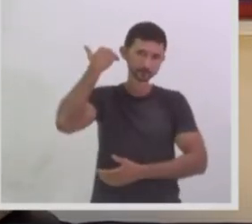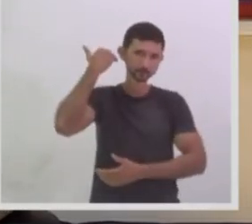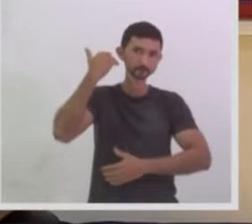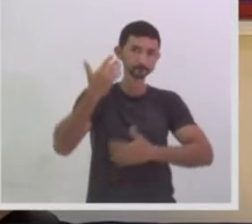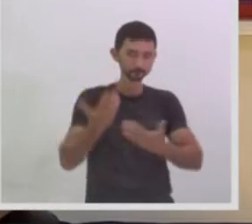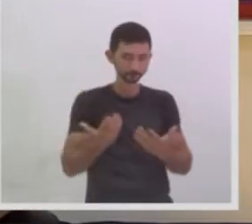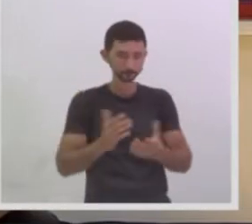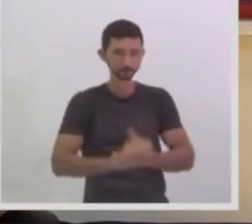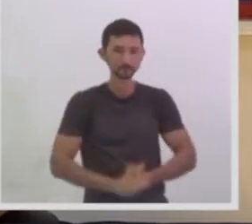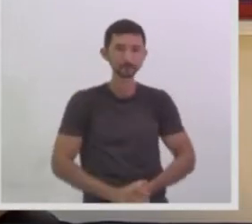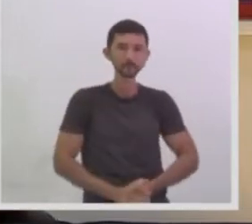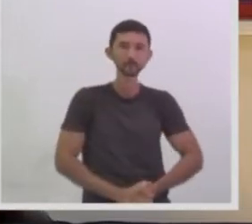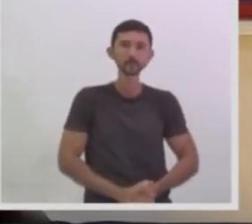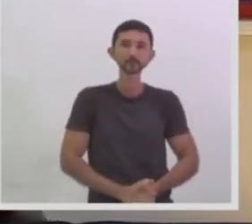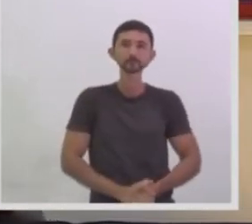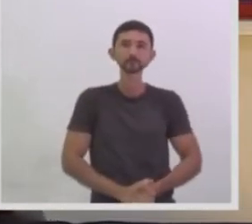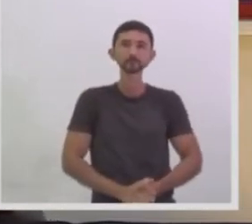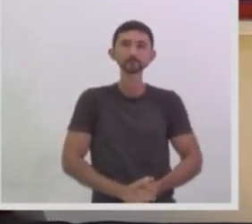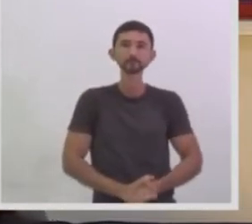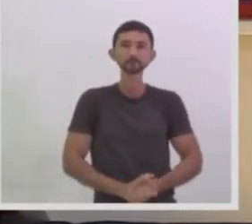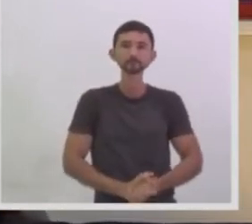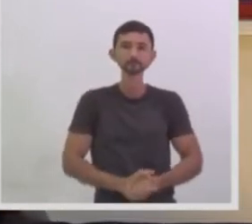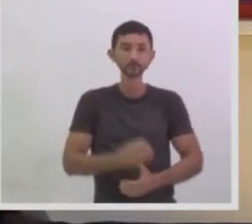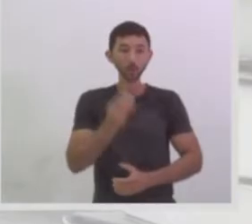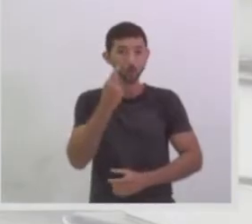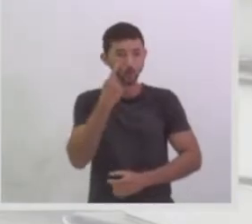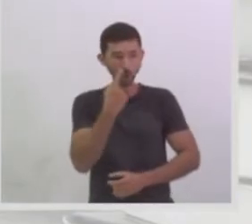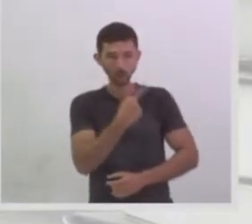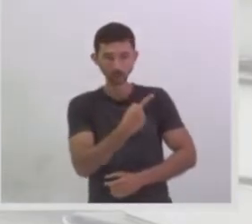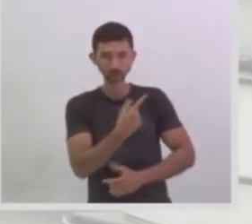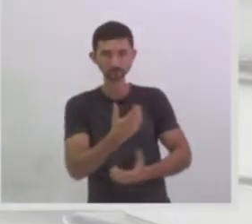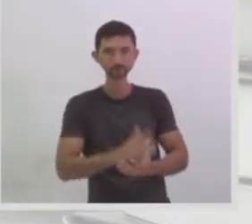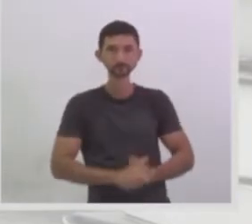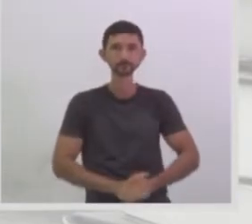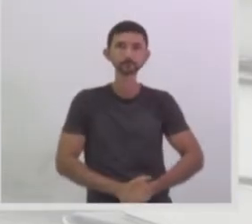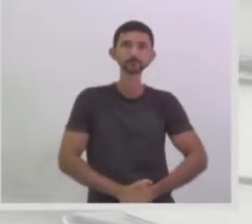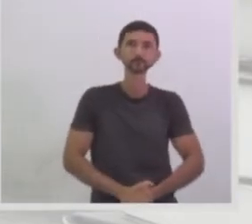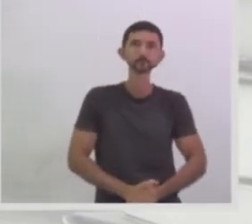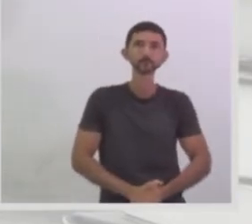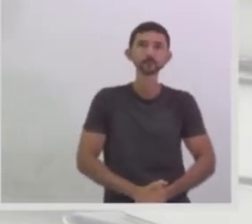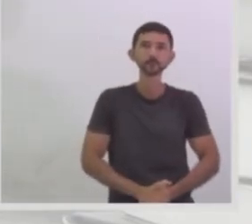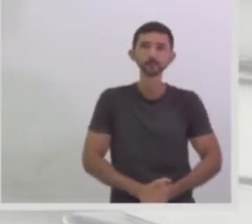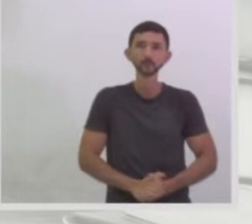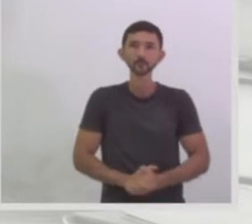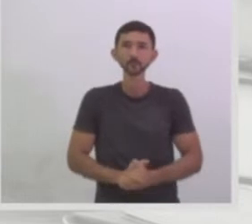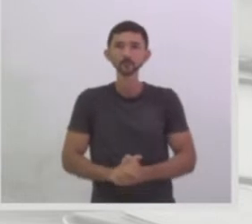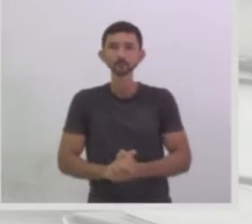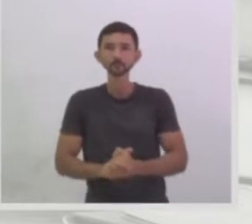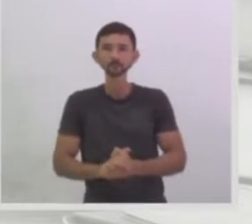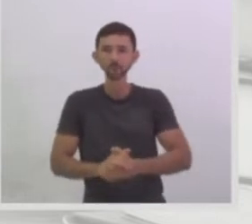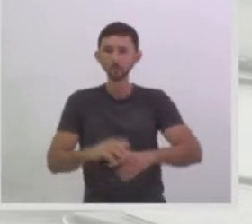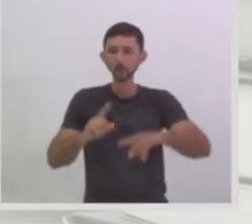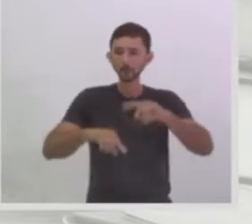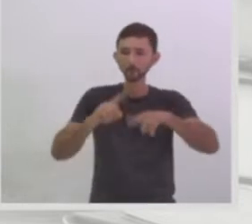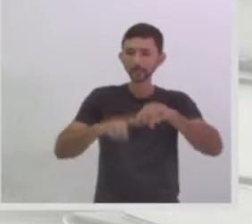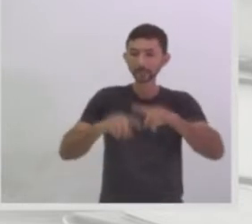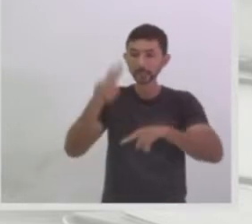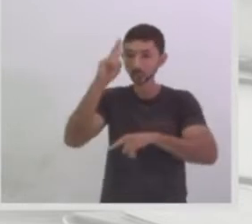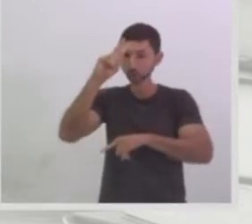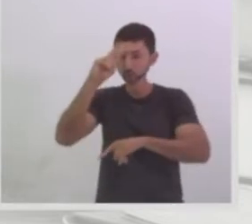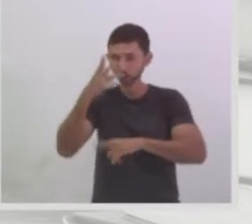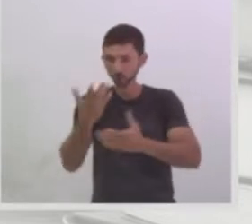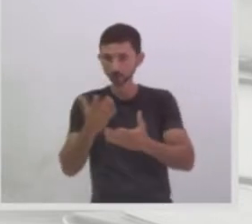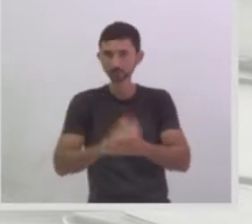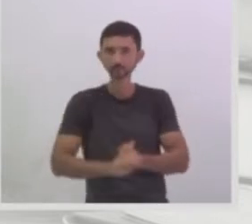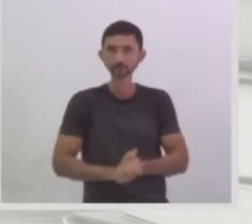ok? Vamos dar uma olhada nos slides? Fontes históricas e o trabalho do historiador.